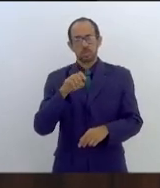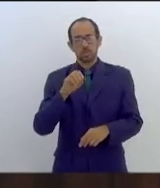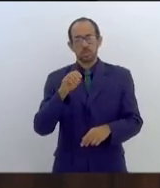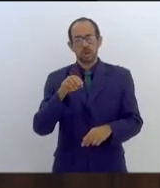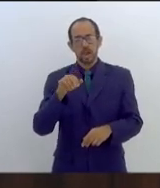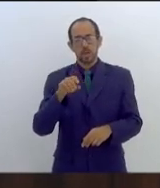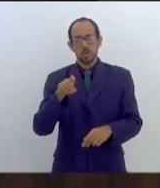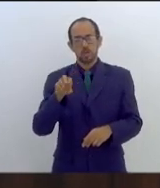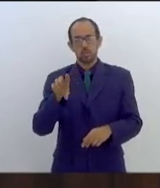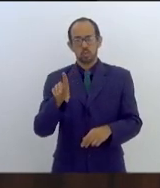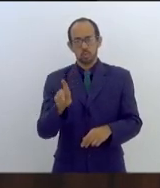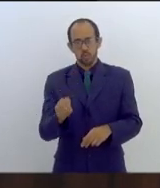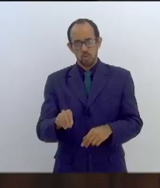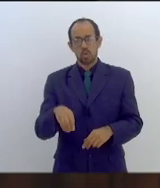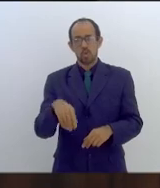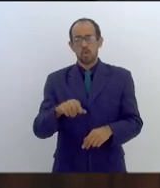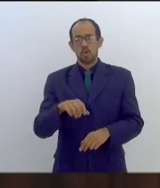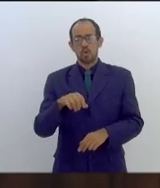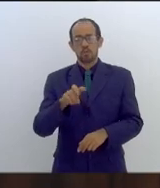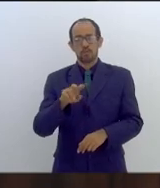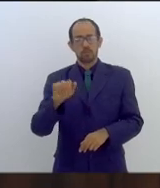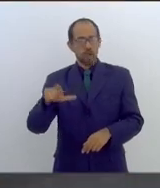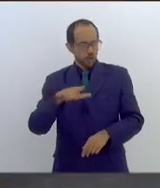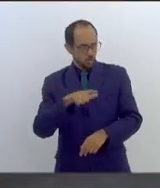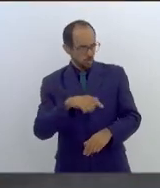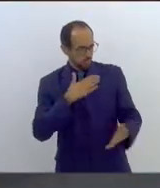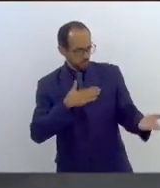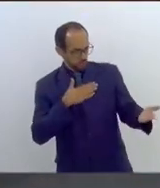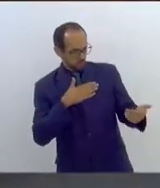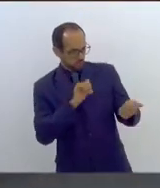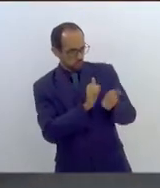Valdo Ceasa. O jogo foi bom, Val?